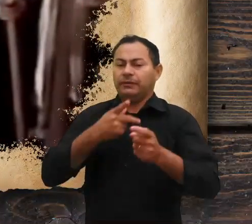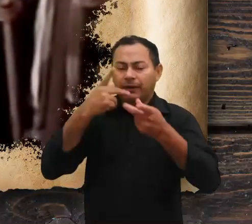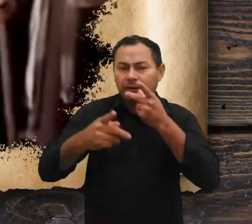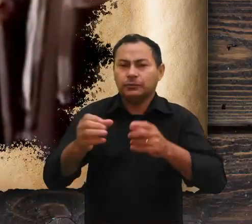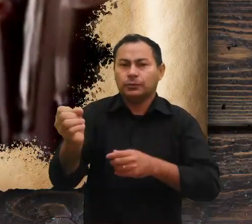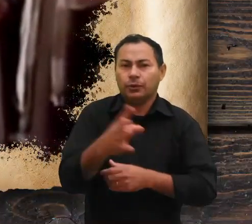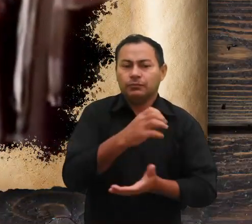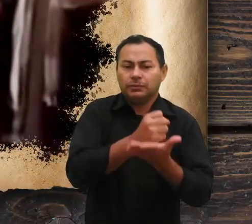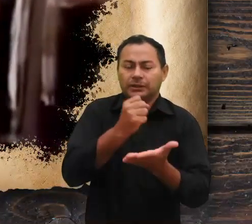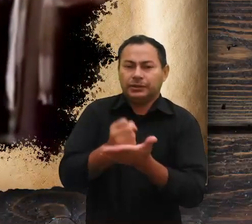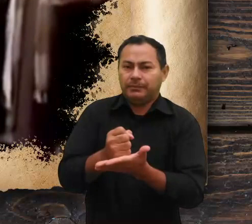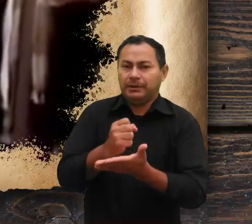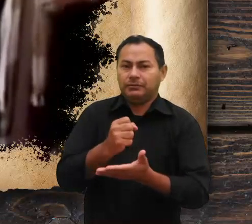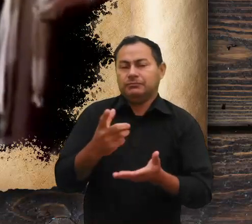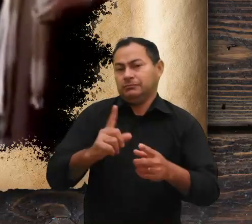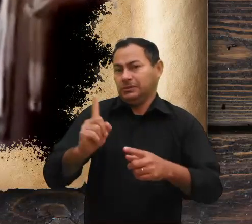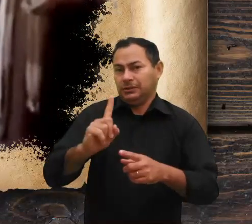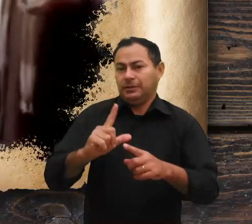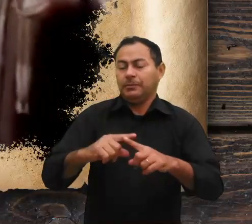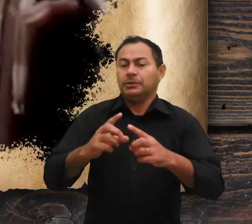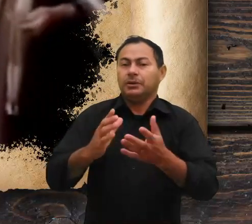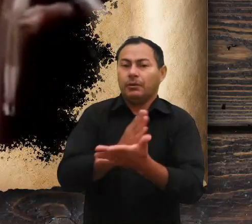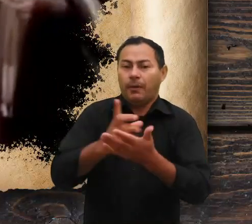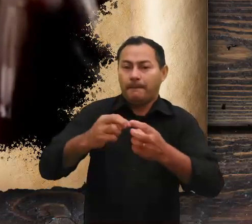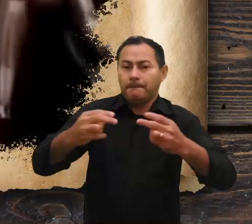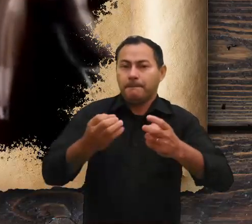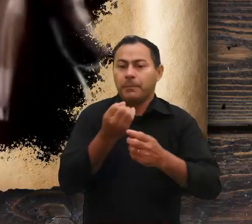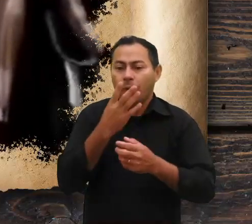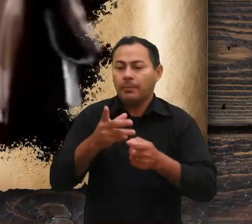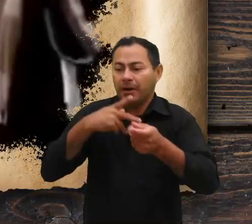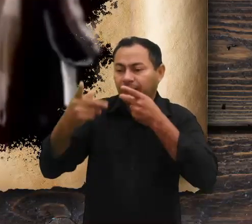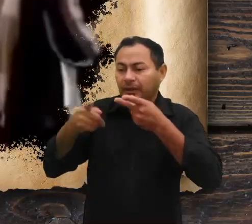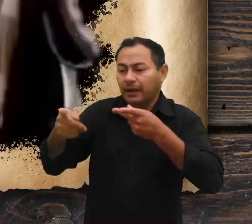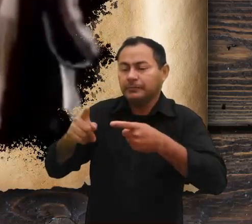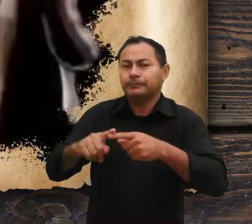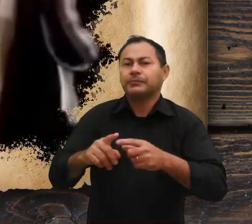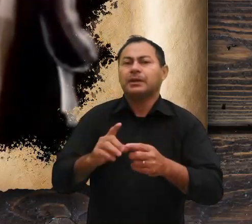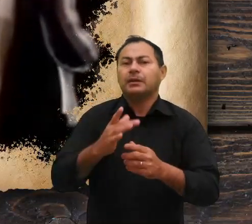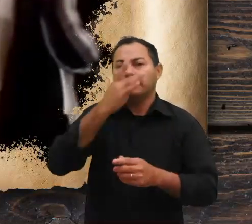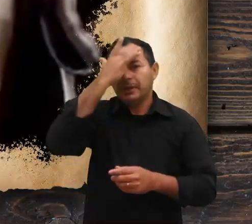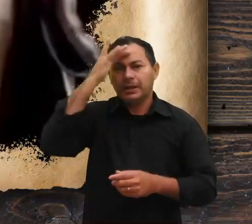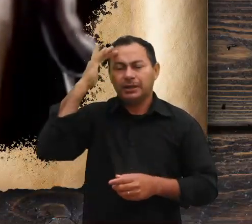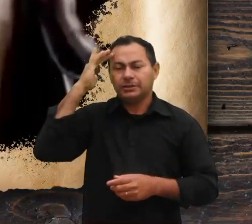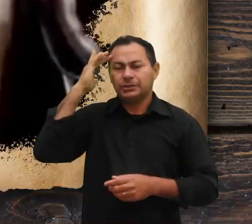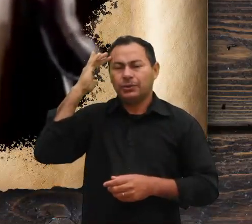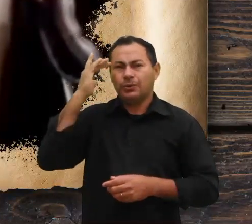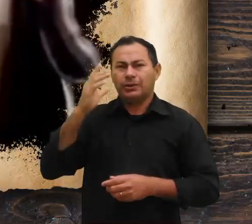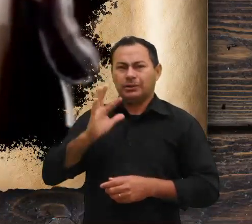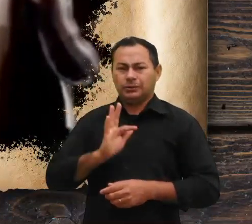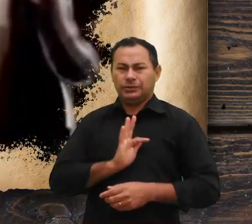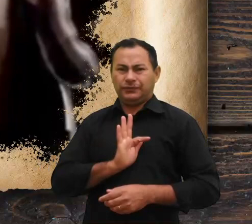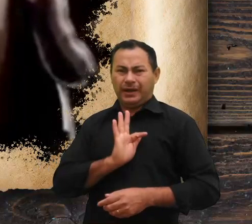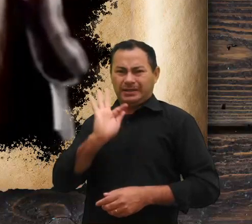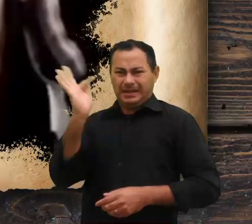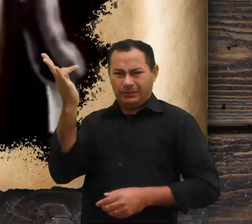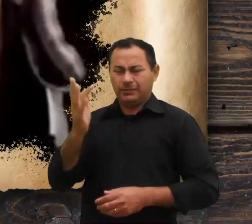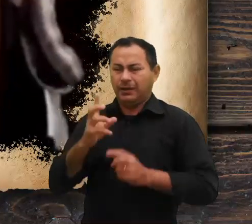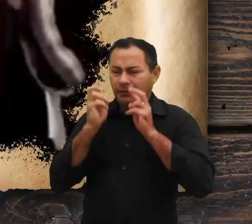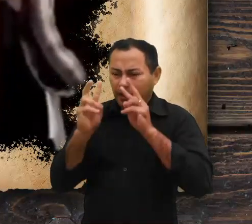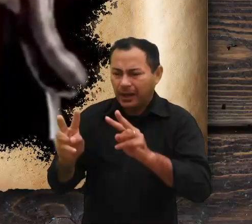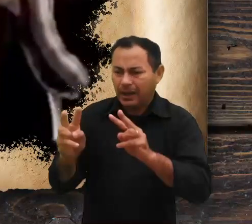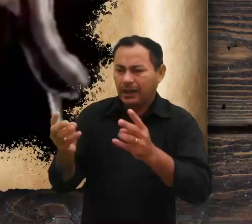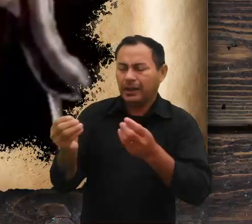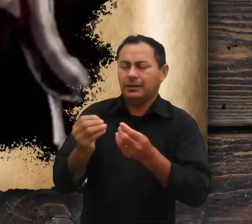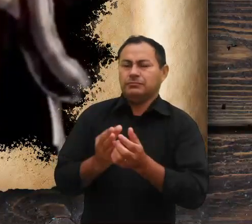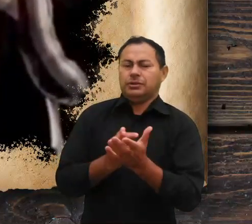cotados no Novo Testamento e talvez por isso não tenhamos muita coisa boa para dizer sobre eles. Eles eram pessoas muito corretas, talvez se